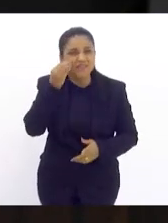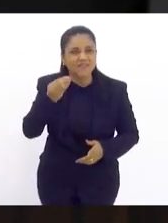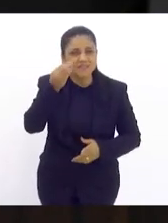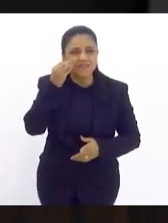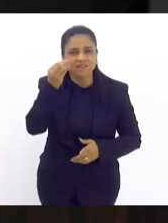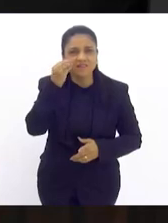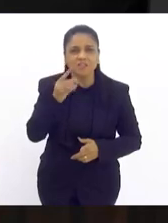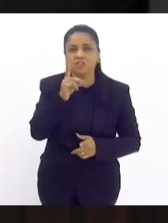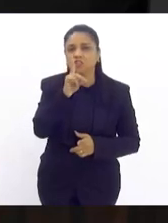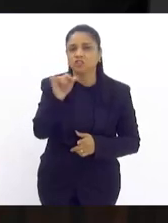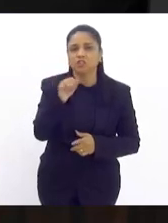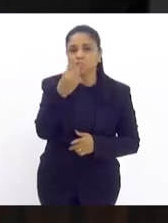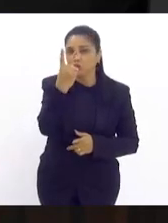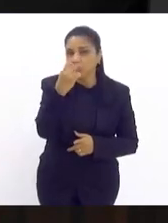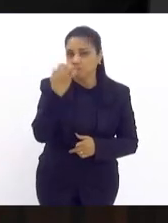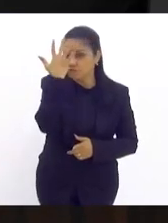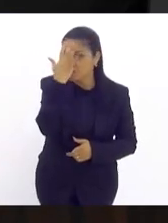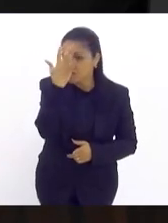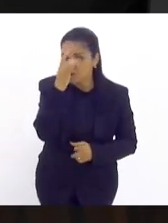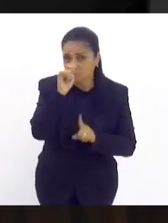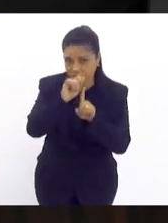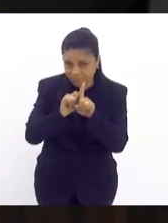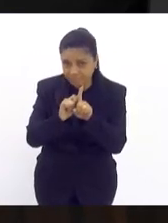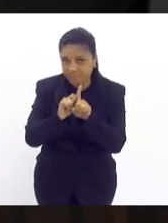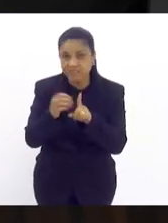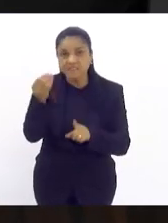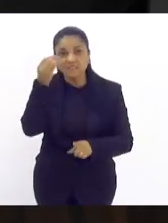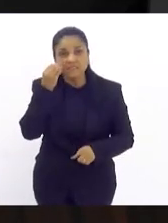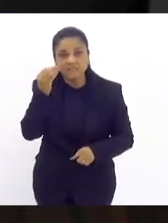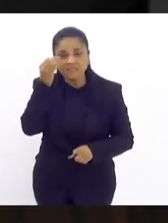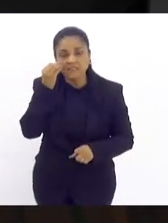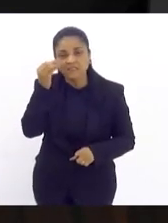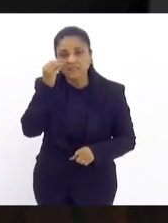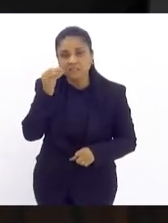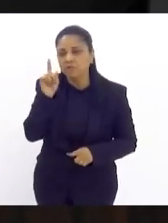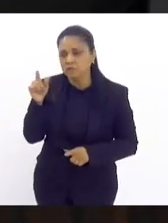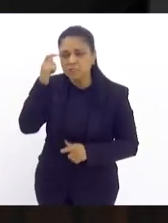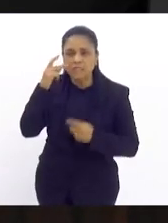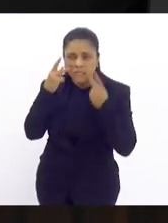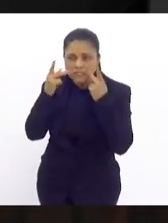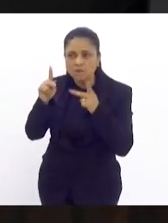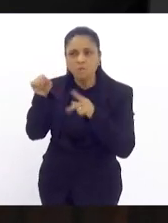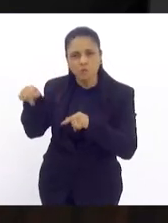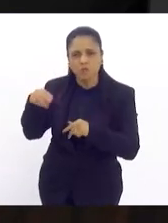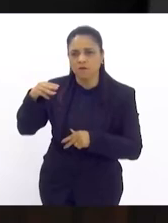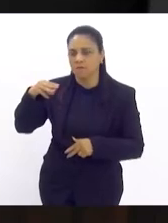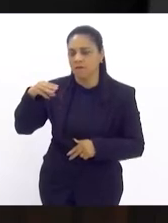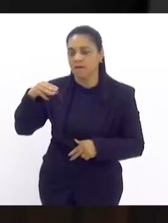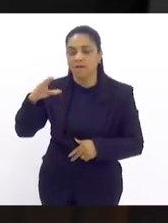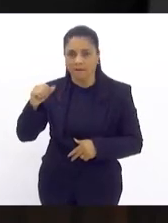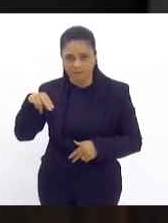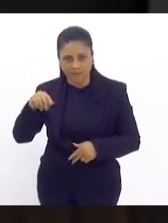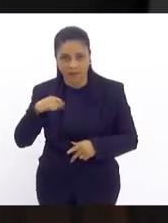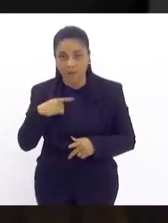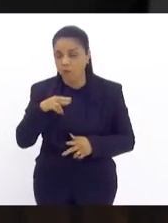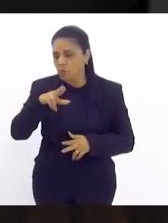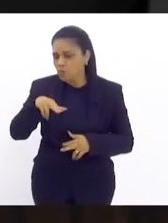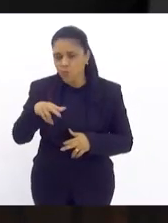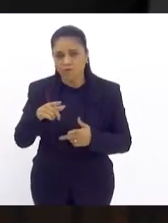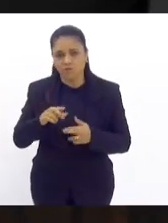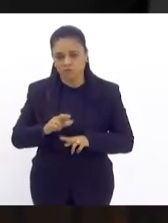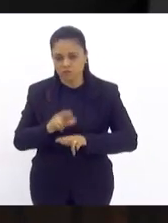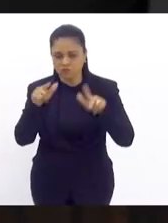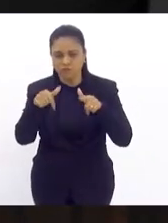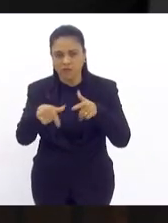deputado mas canela e o senhor vossa excelência é maior testemunha de que eu não fiz distinção alguma de